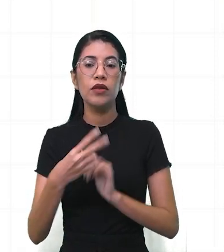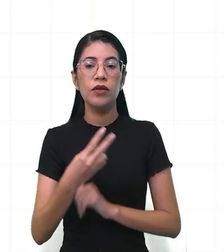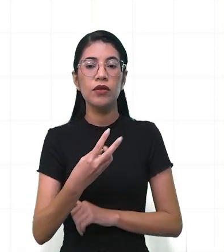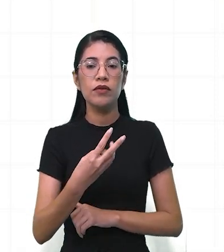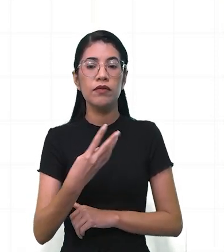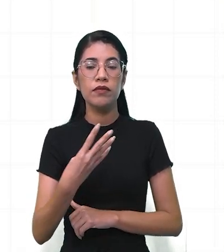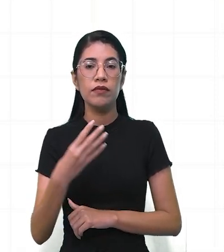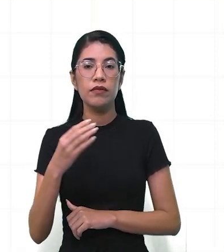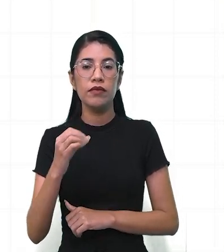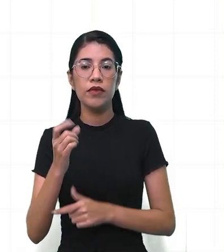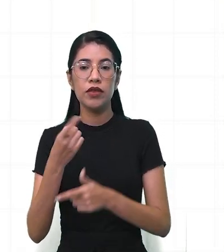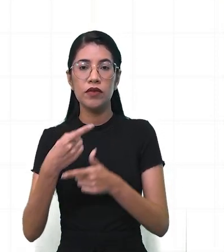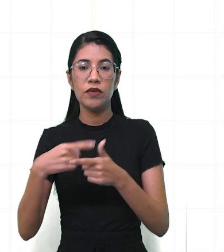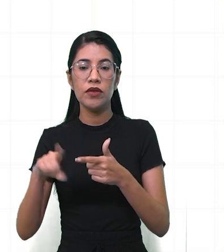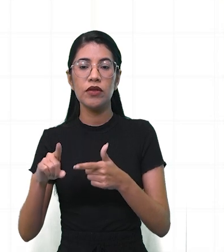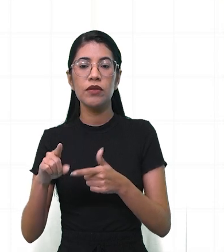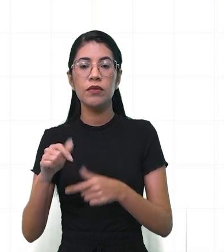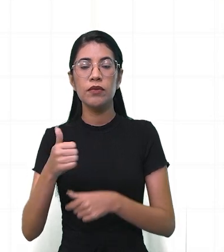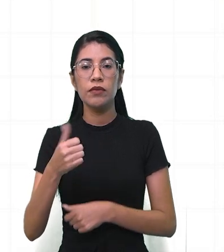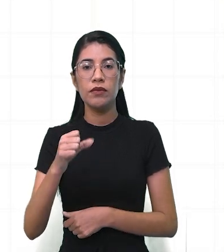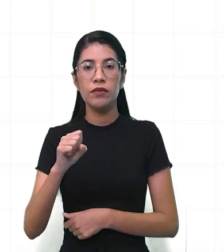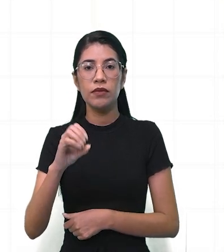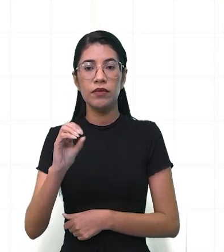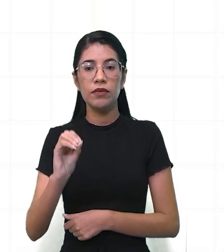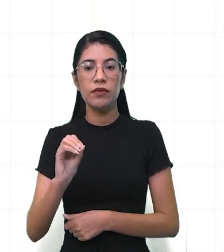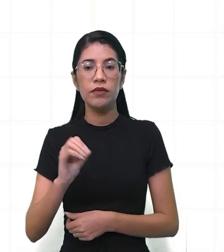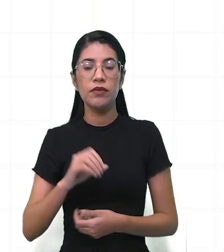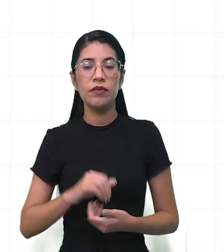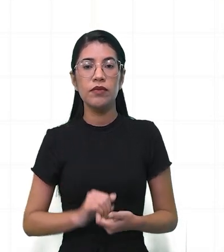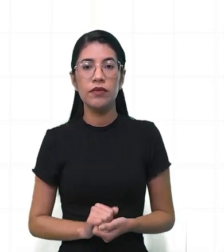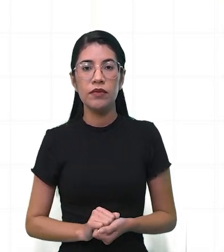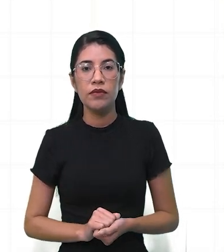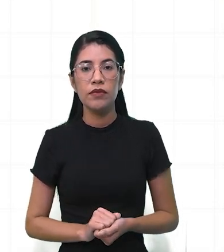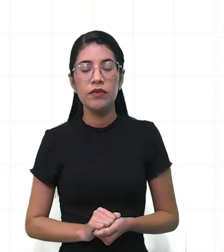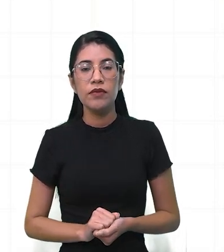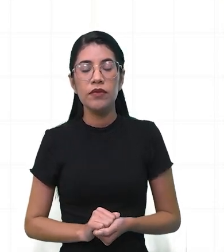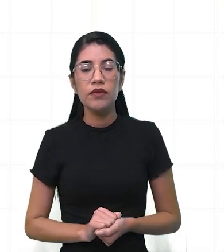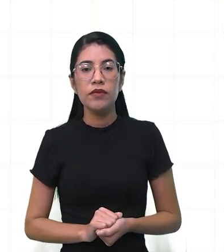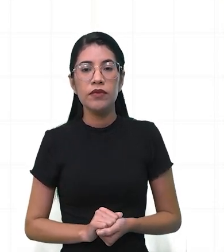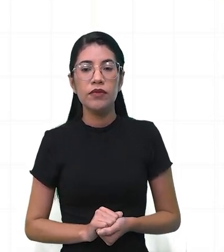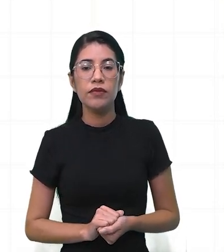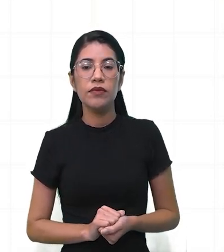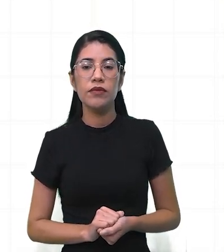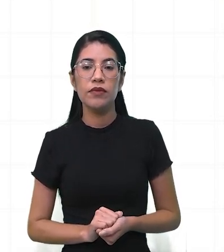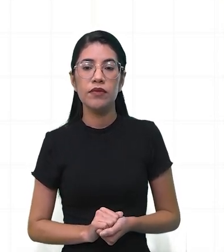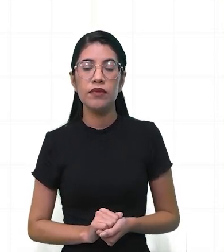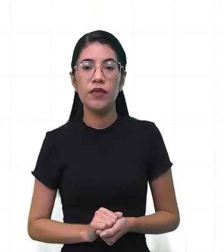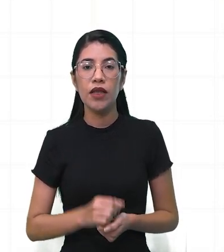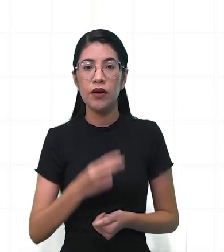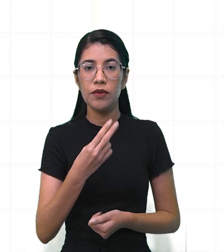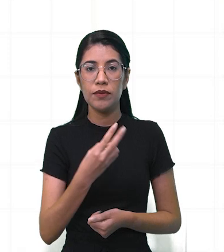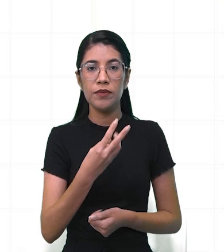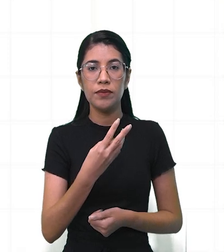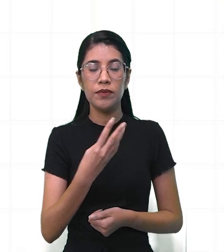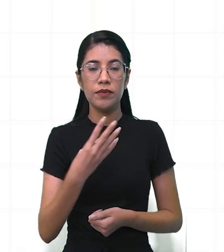180 dividindo 2.340. Então,